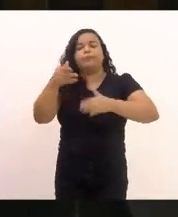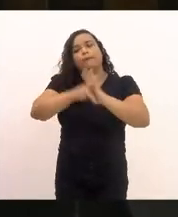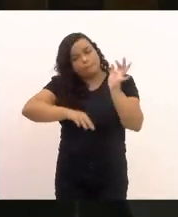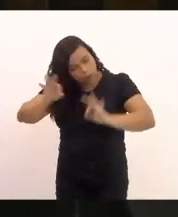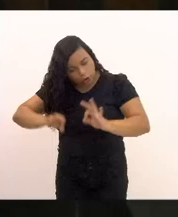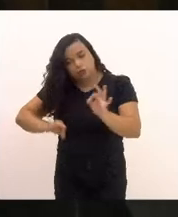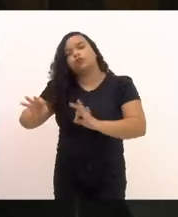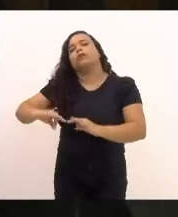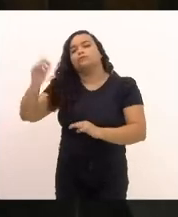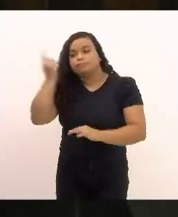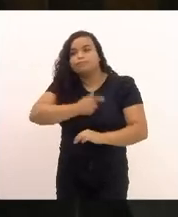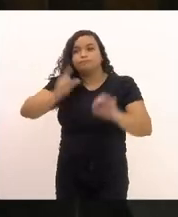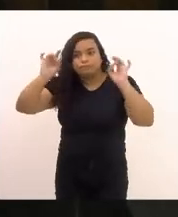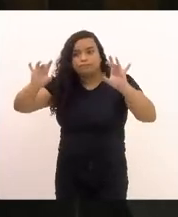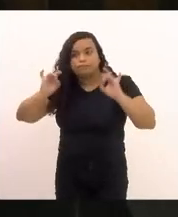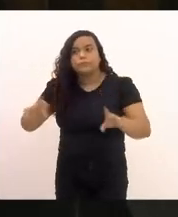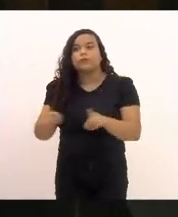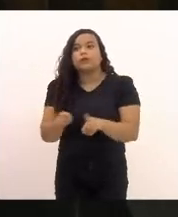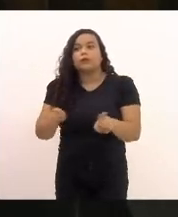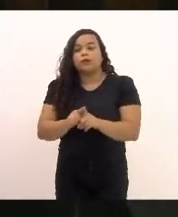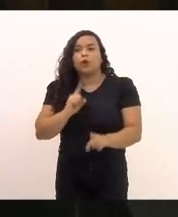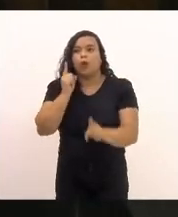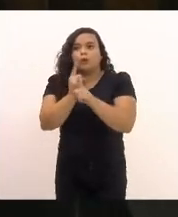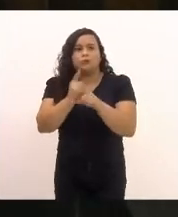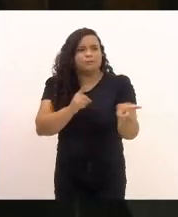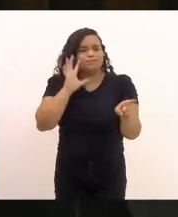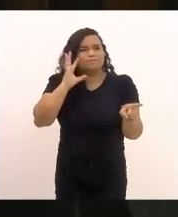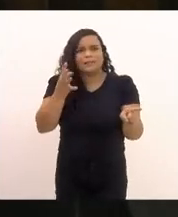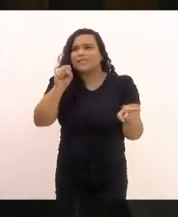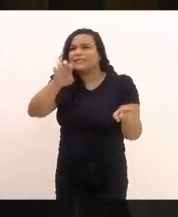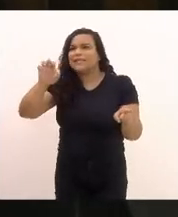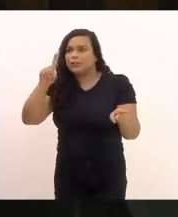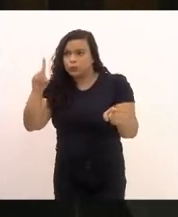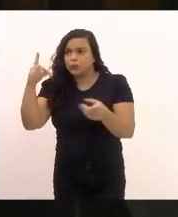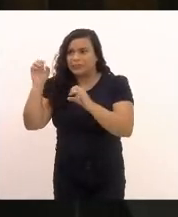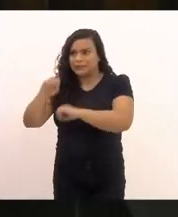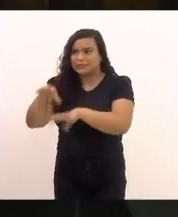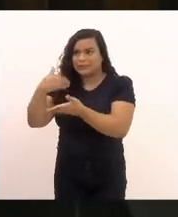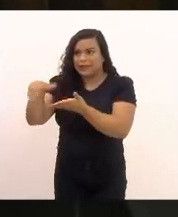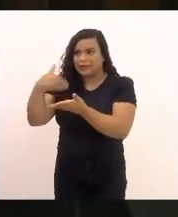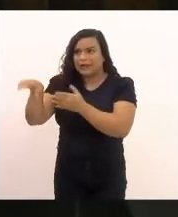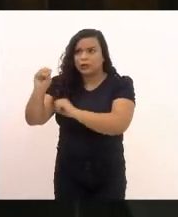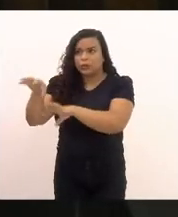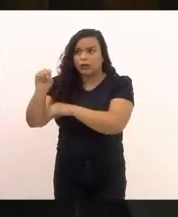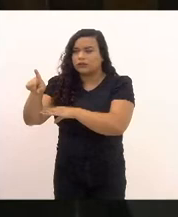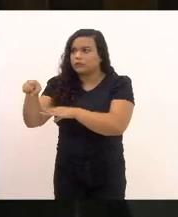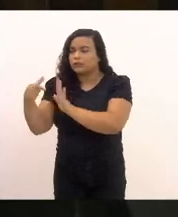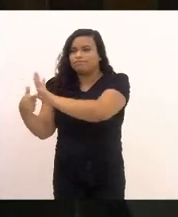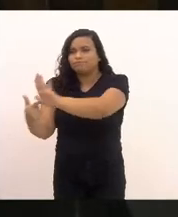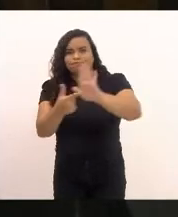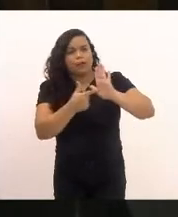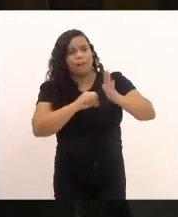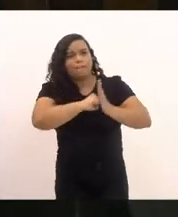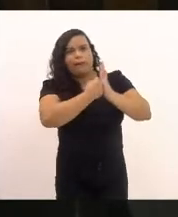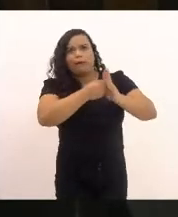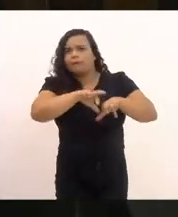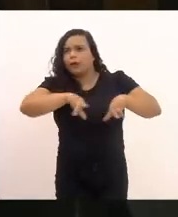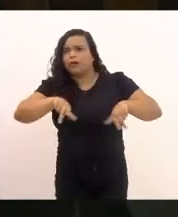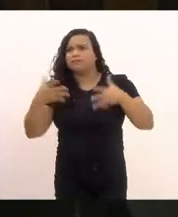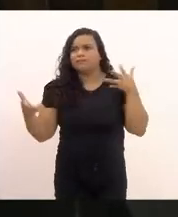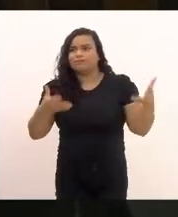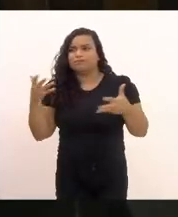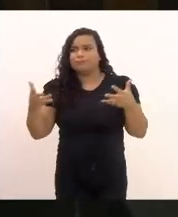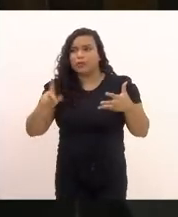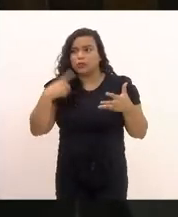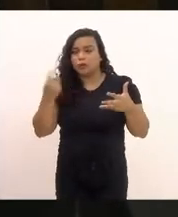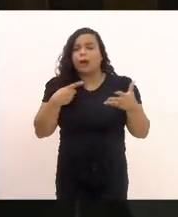projeto e encontrar a solução para os obstáculos que a própria SEDUC apresentou quando nós discutimos aqui e aprovamos o projeto da migração de 16 para